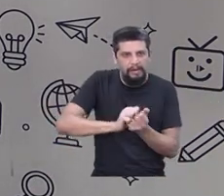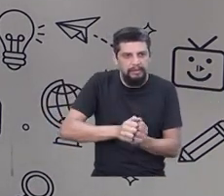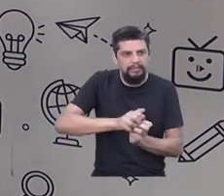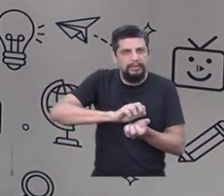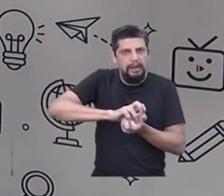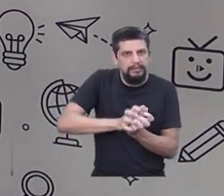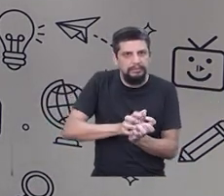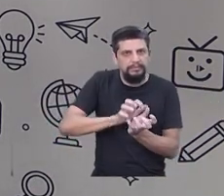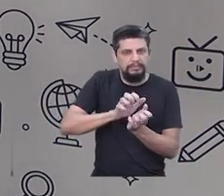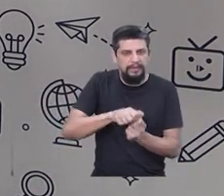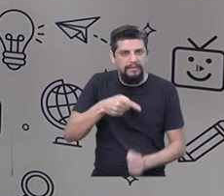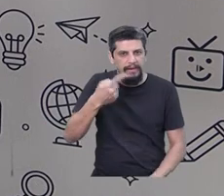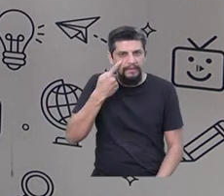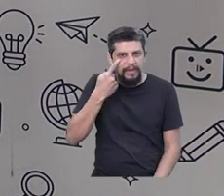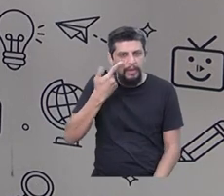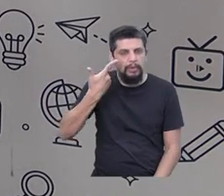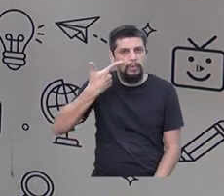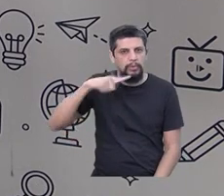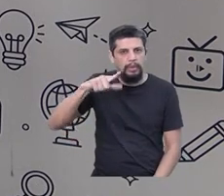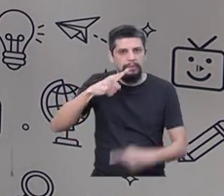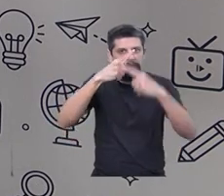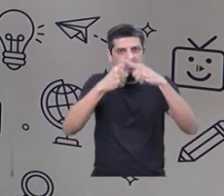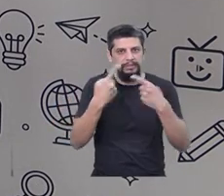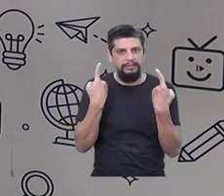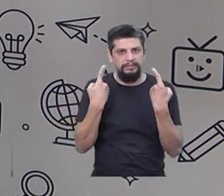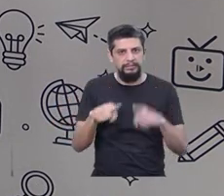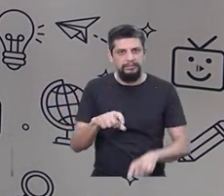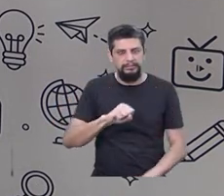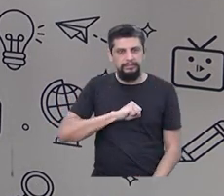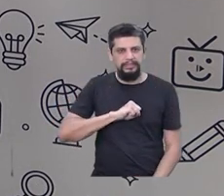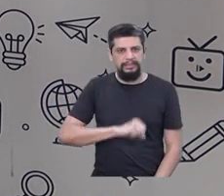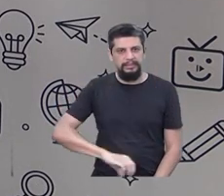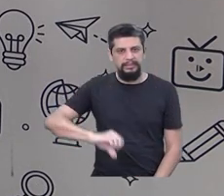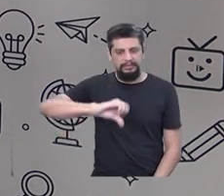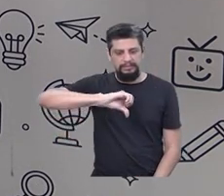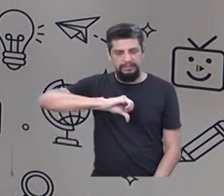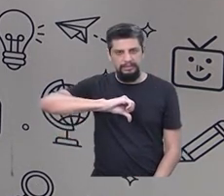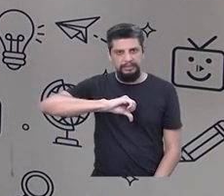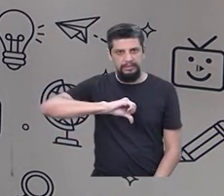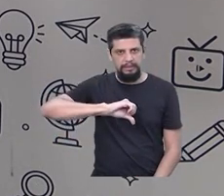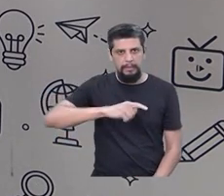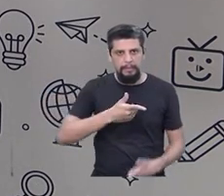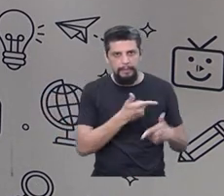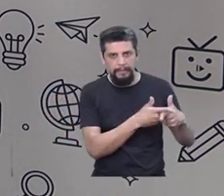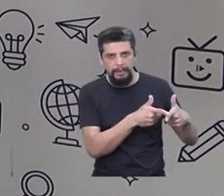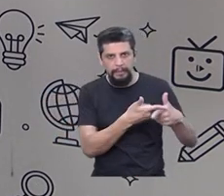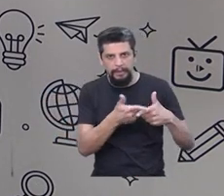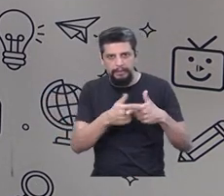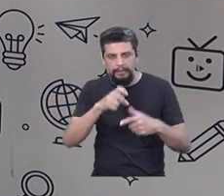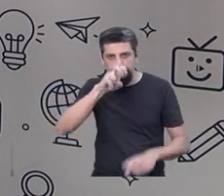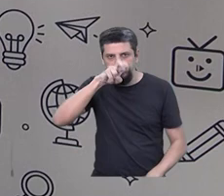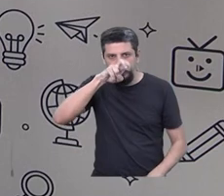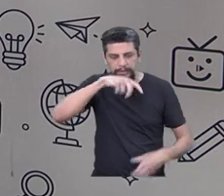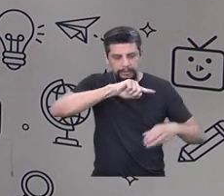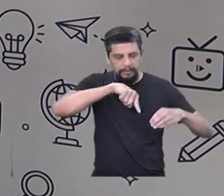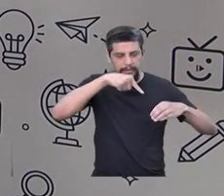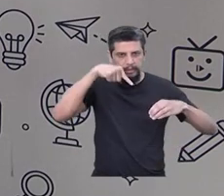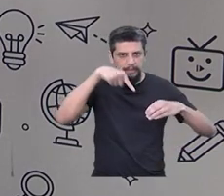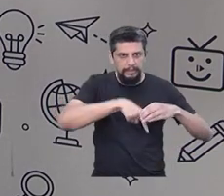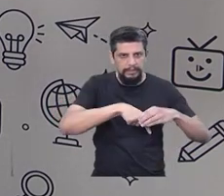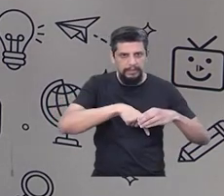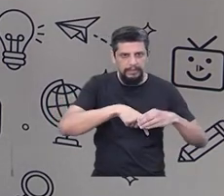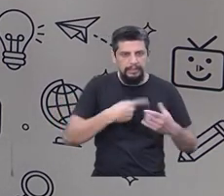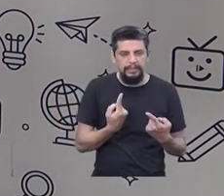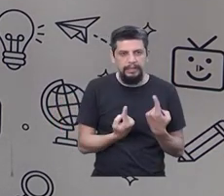rumina! Vamos ver o nosso desafio 9! Grande problema da topeira que estava na